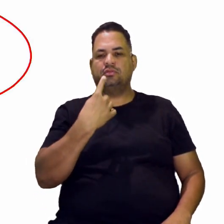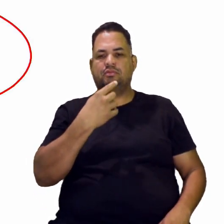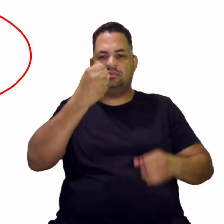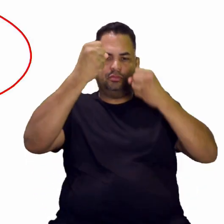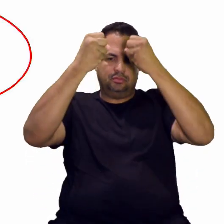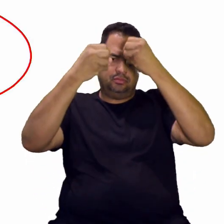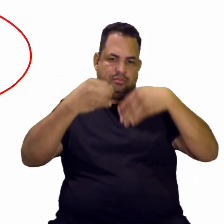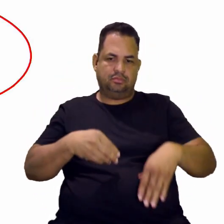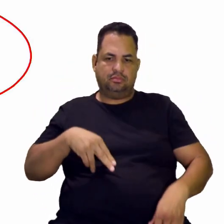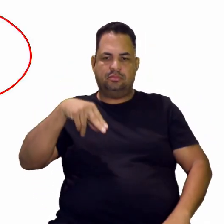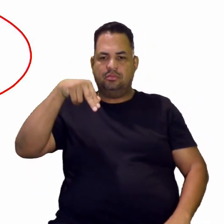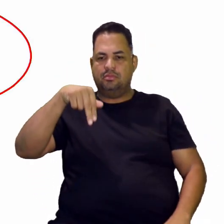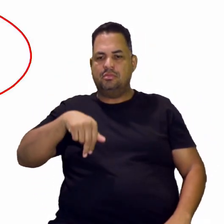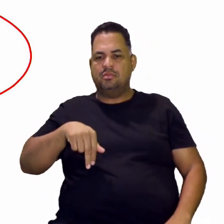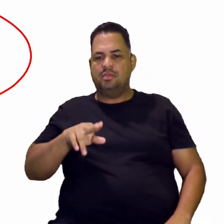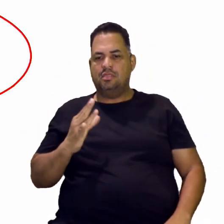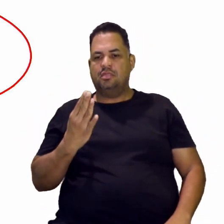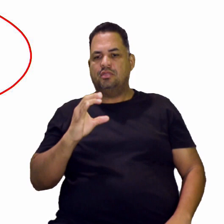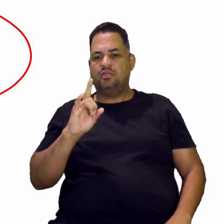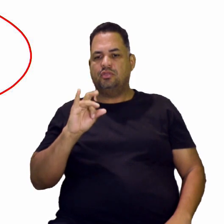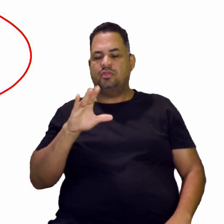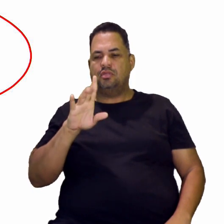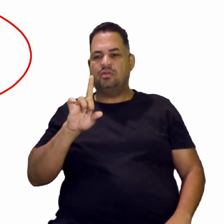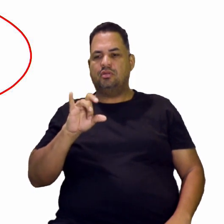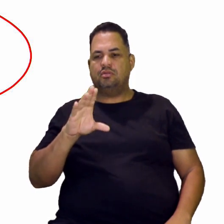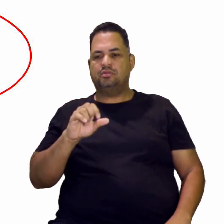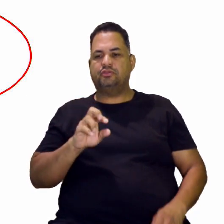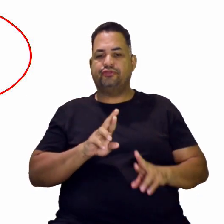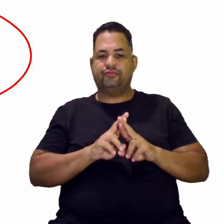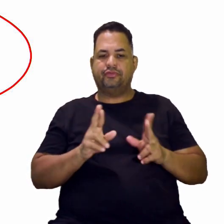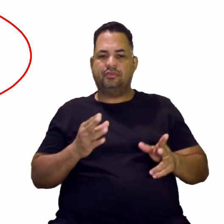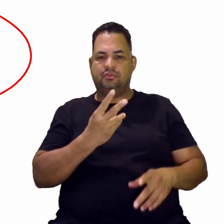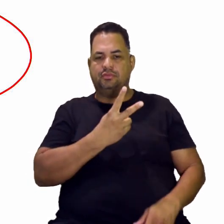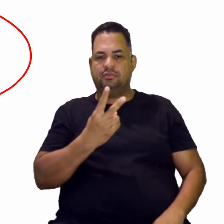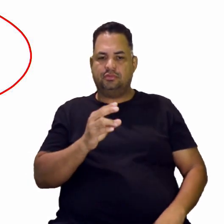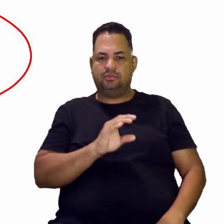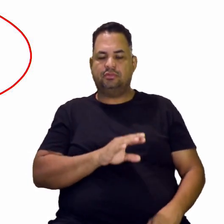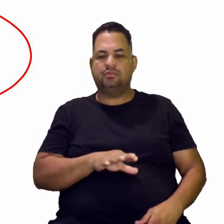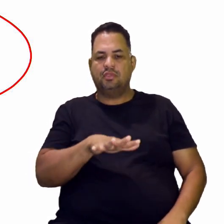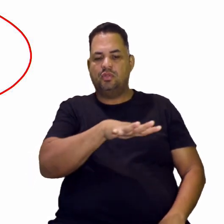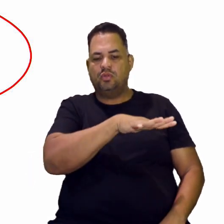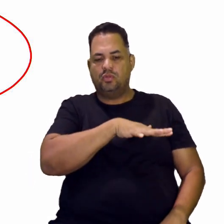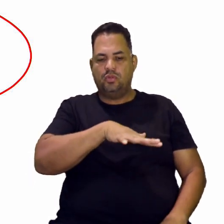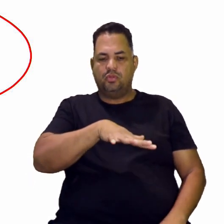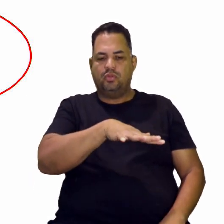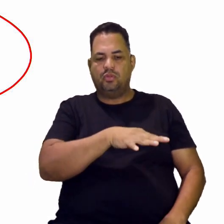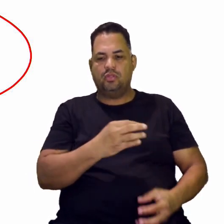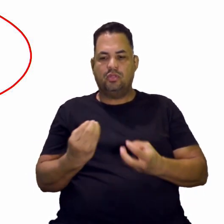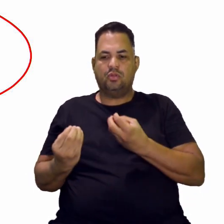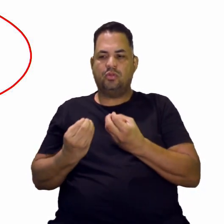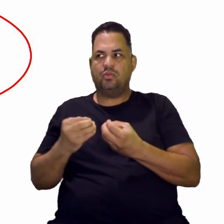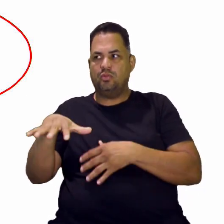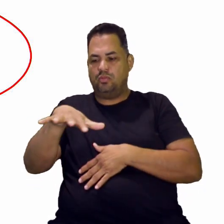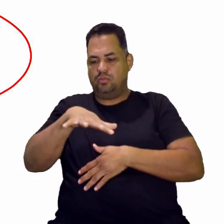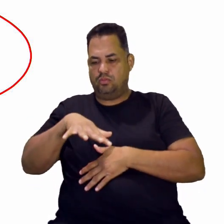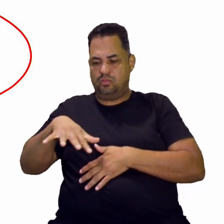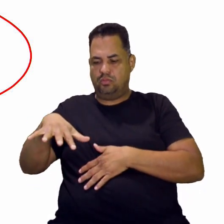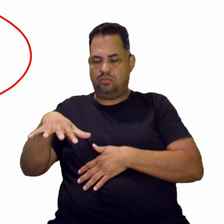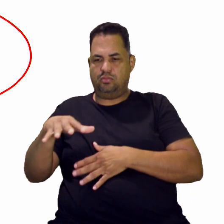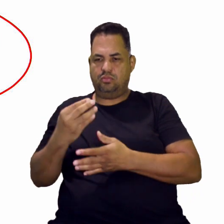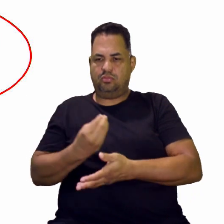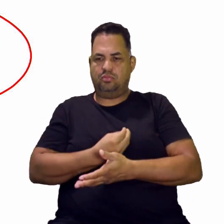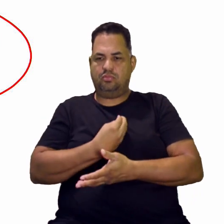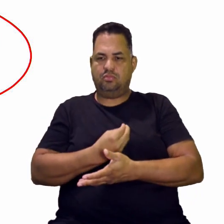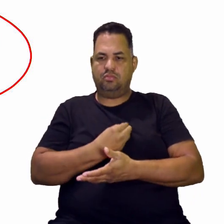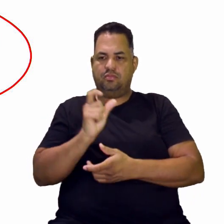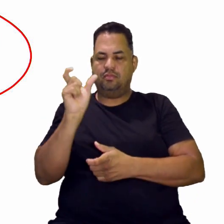o nicho ecológico, que diferente do hábitat, ele é o modo de vida de um